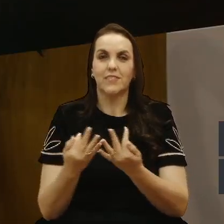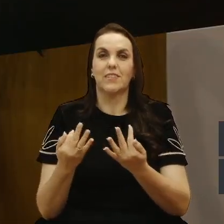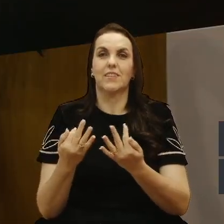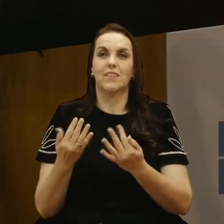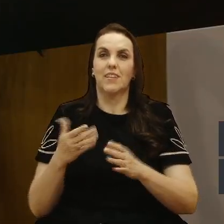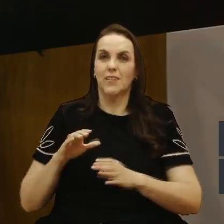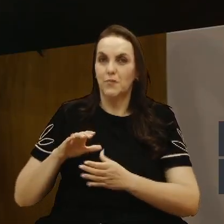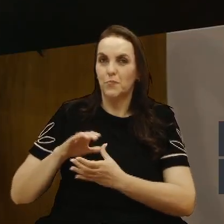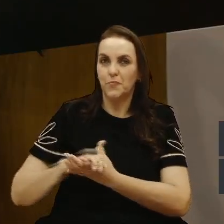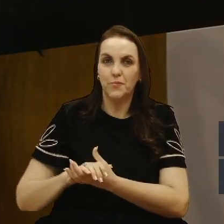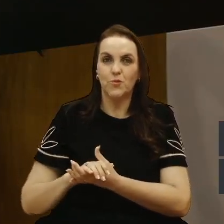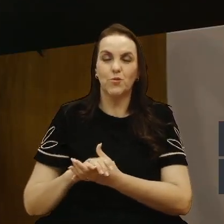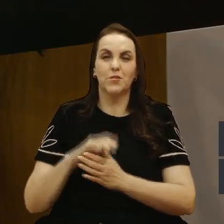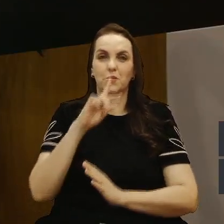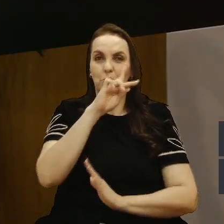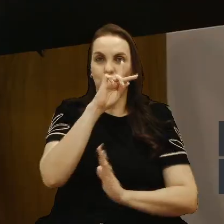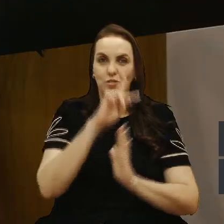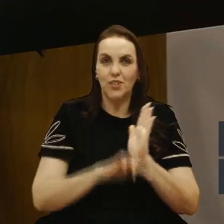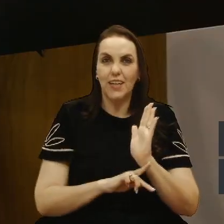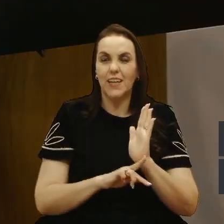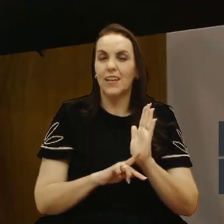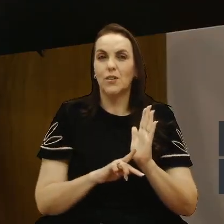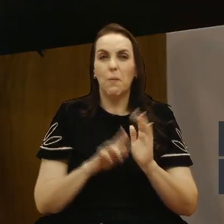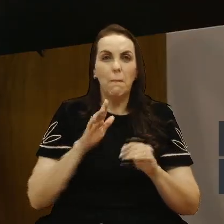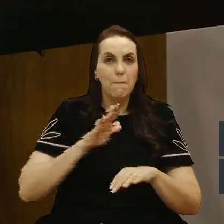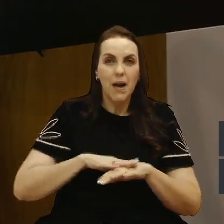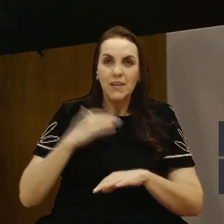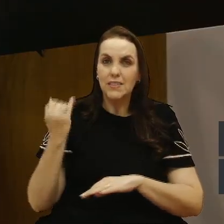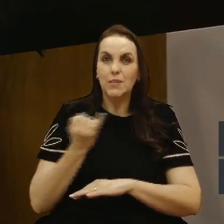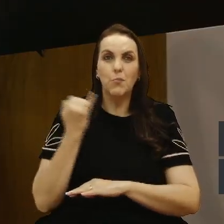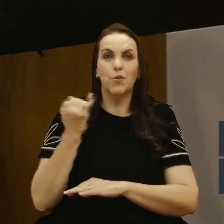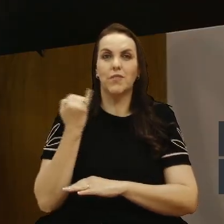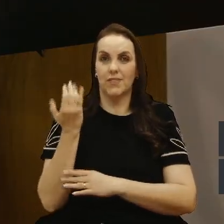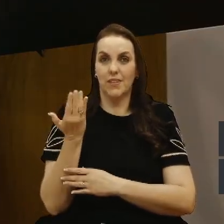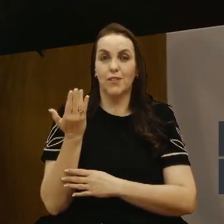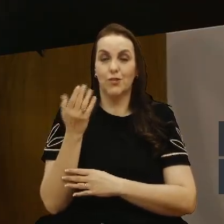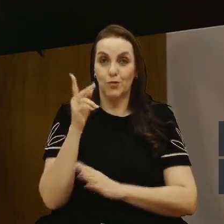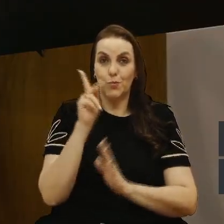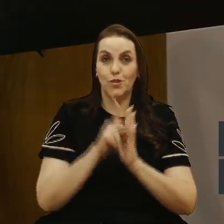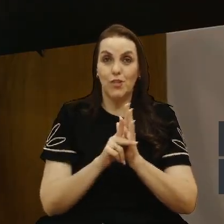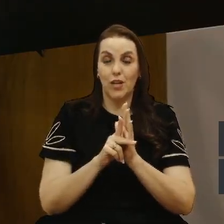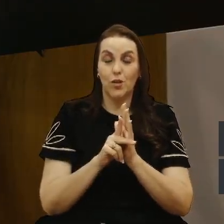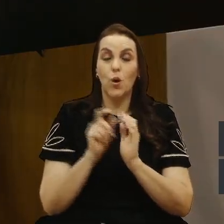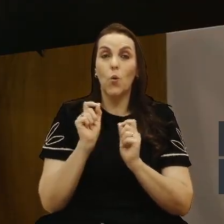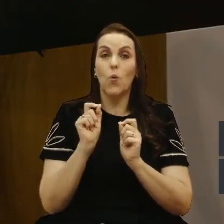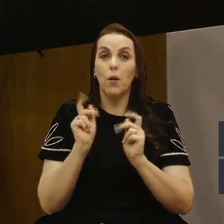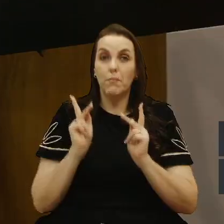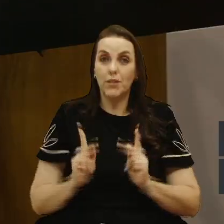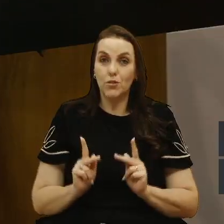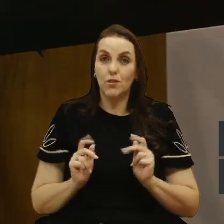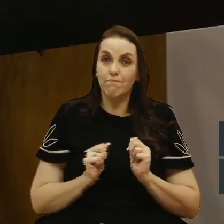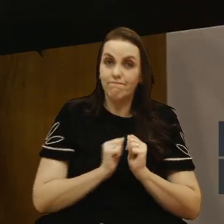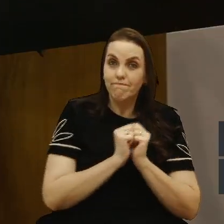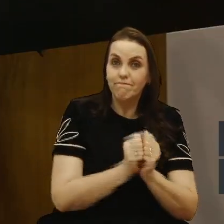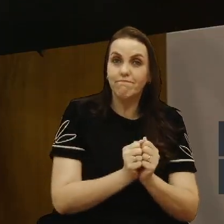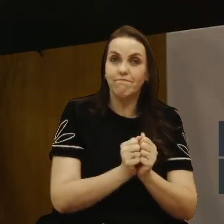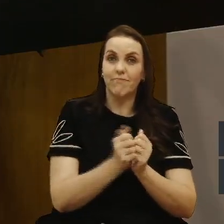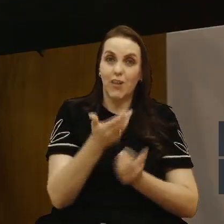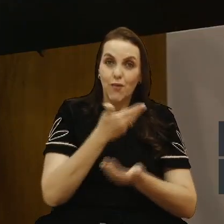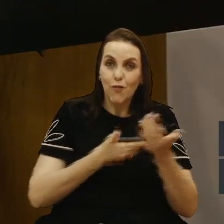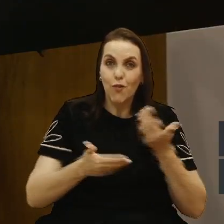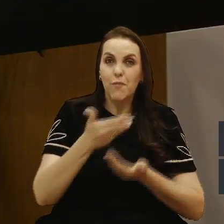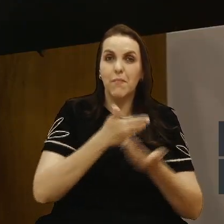conjugal, projeto. Projeto mais importante que o projeto muitas vezes é com quem, né, você está se envolvendo, com quem você está